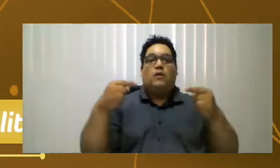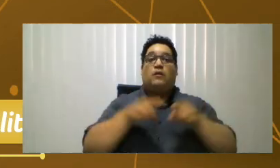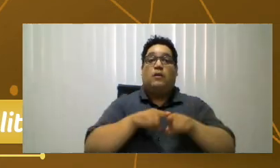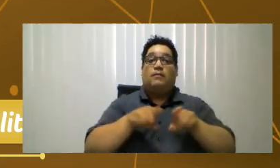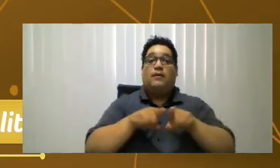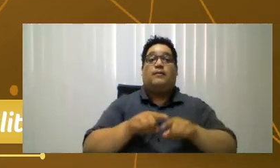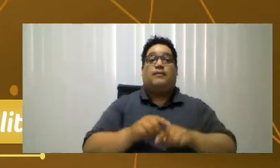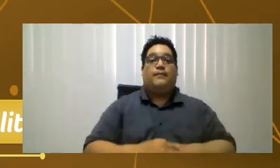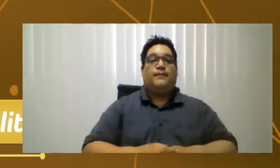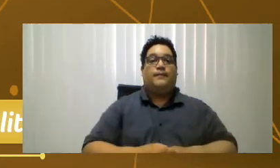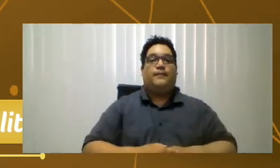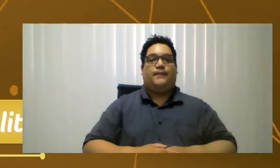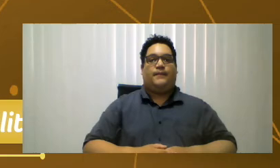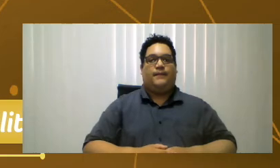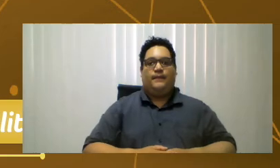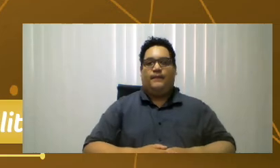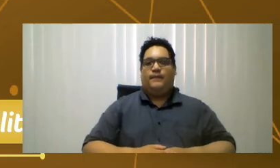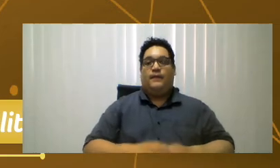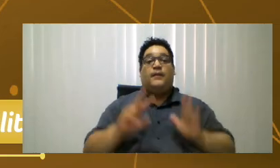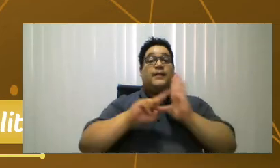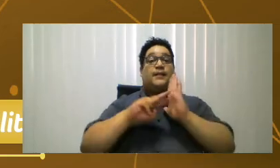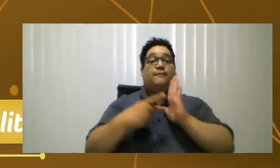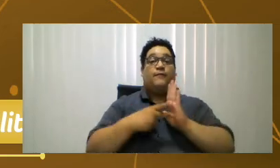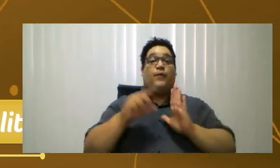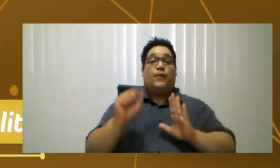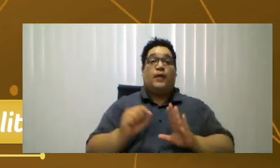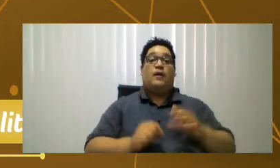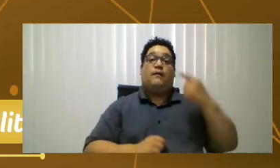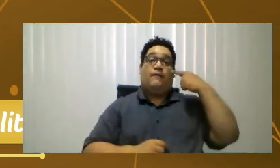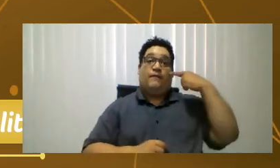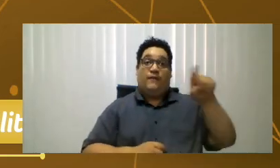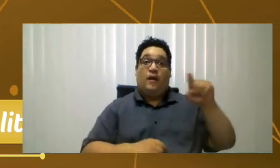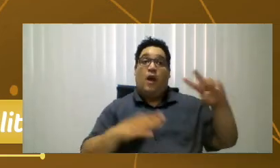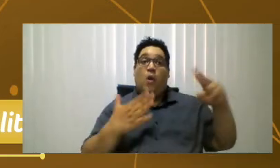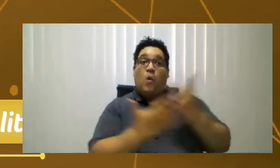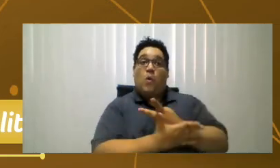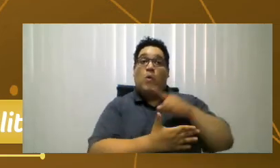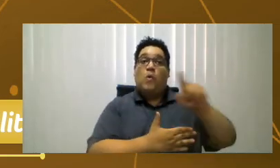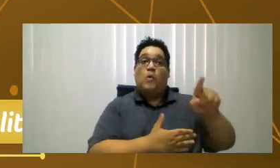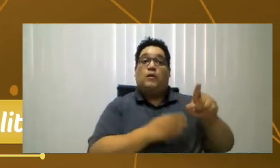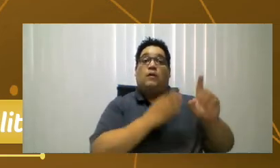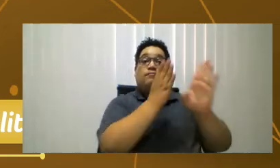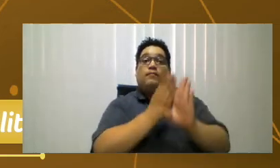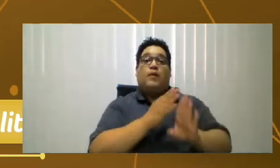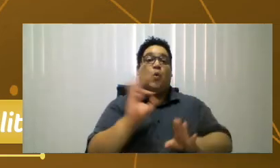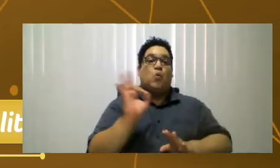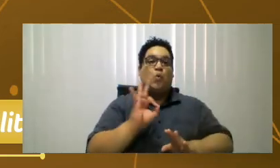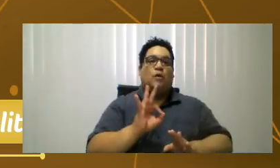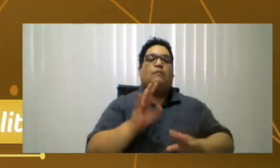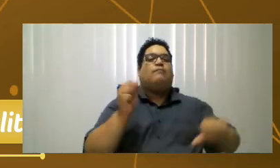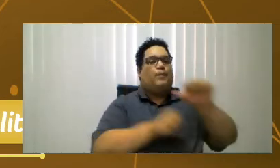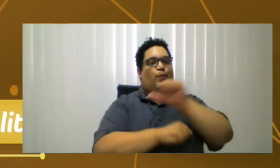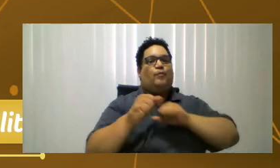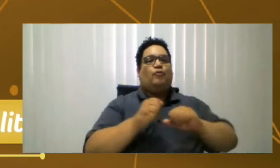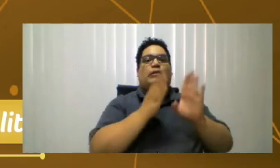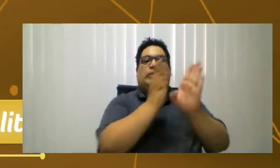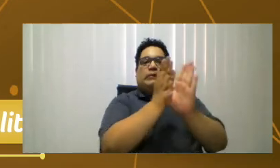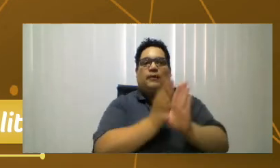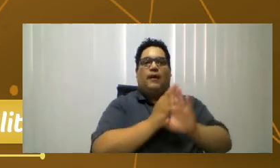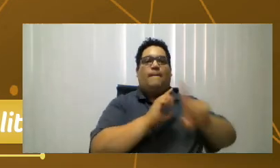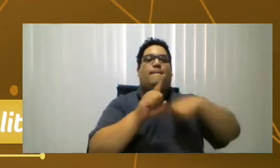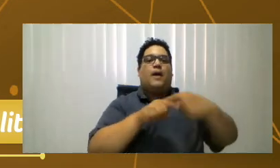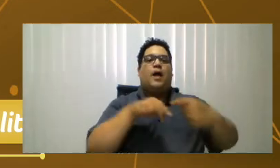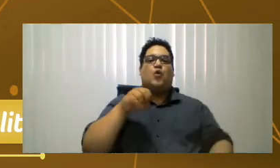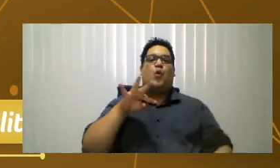também. Então, ou seja, a ocorrência que está não inspecionada, ela passa a ser inspecionada e